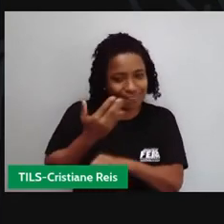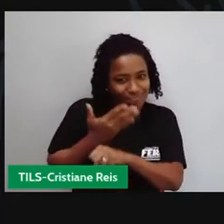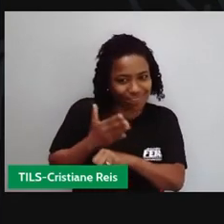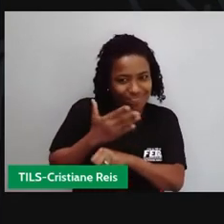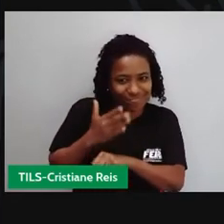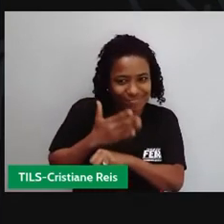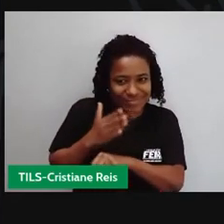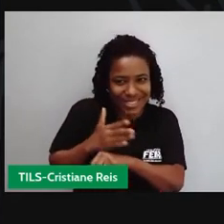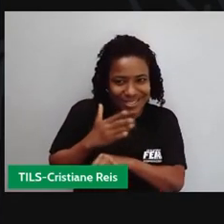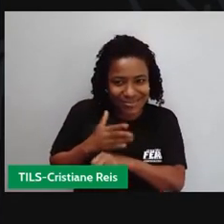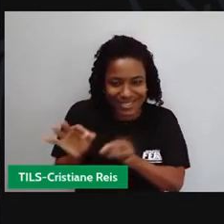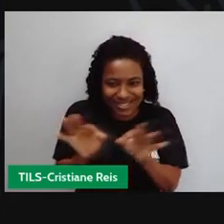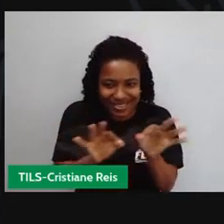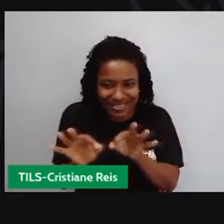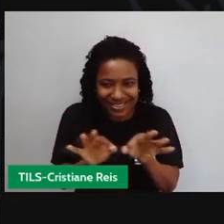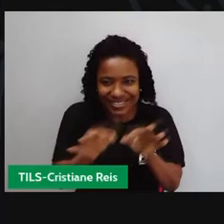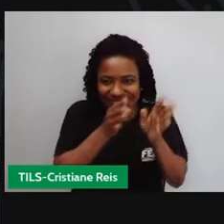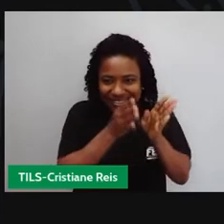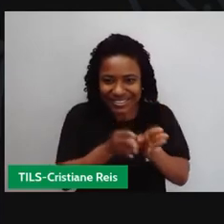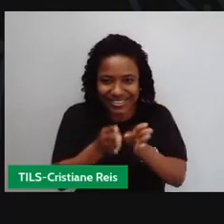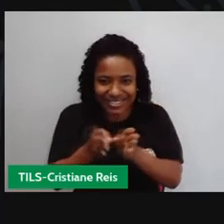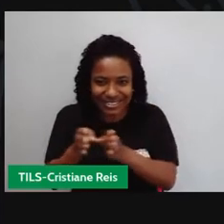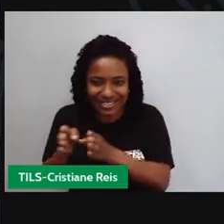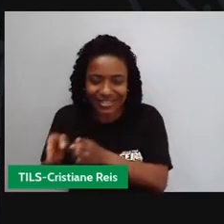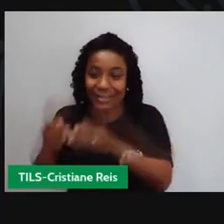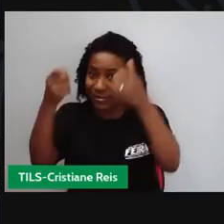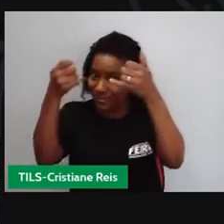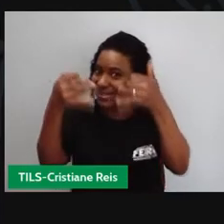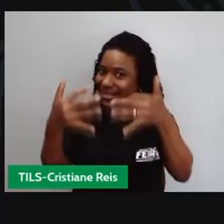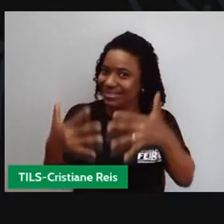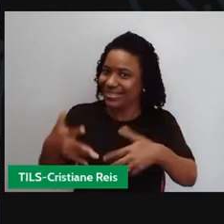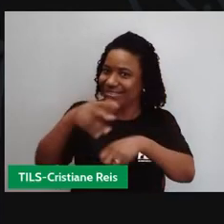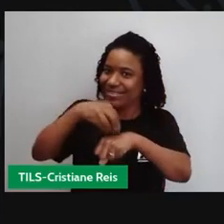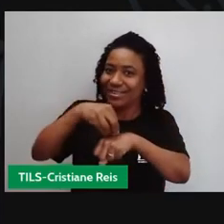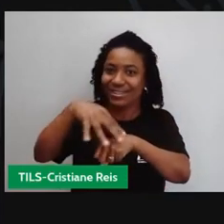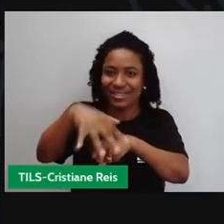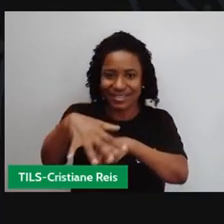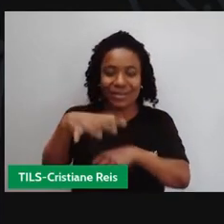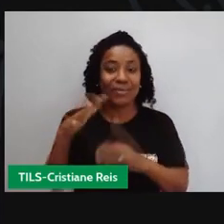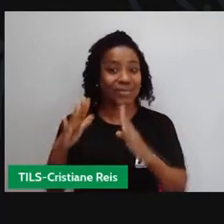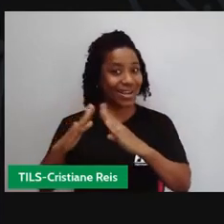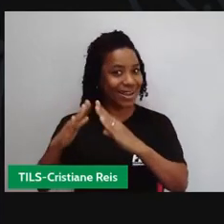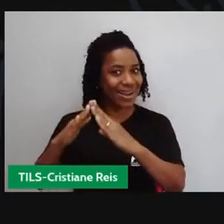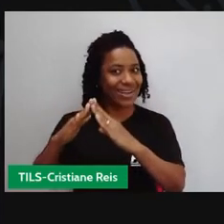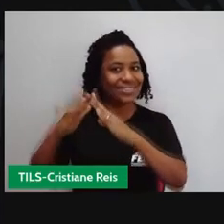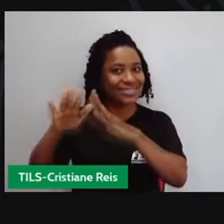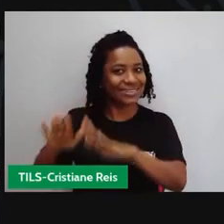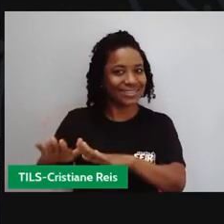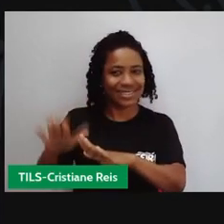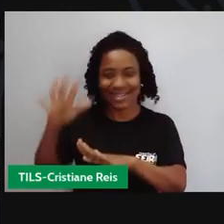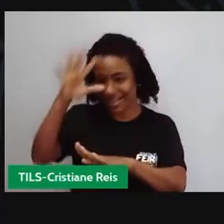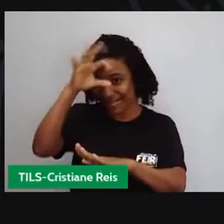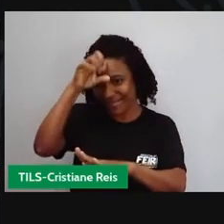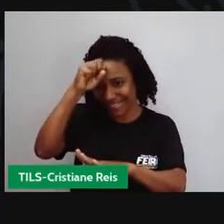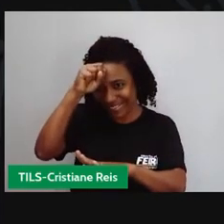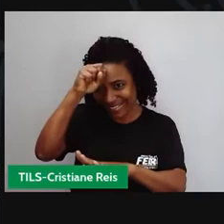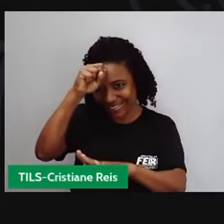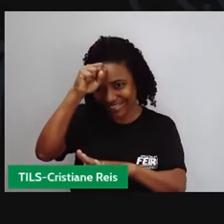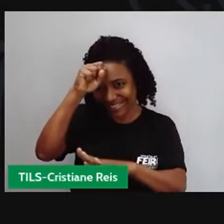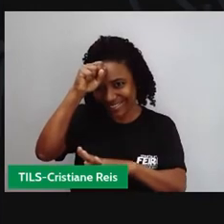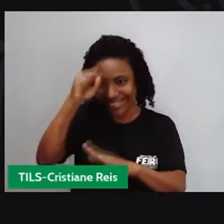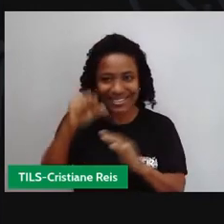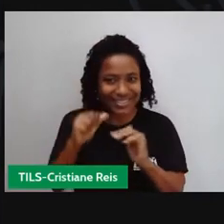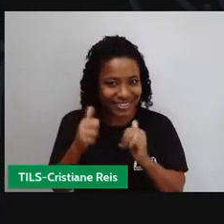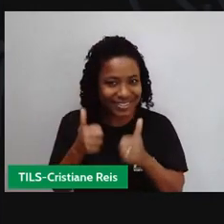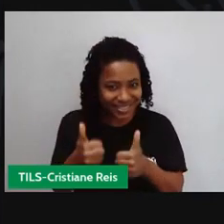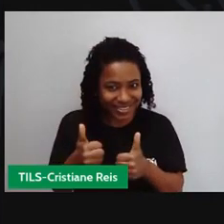assuntos, mais orientações e explicações para que você consiga daí de casa continuar com as suas atividades. Vamos lá saber sobre